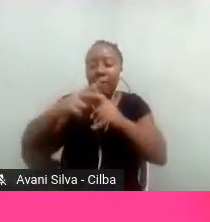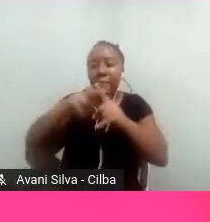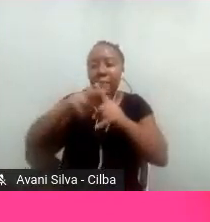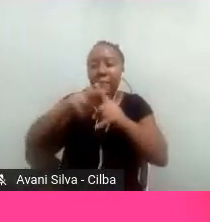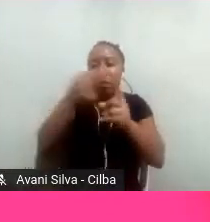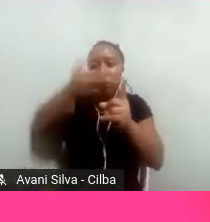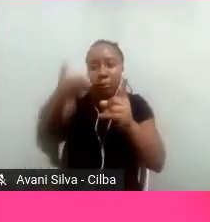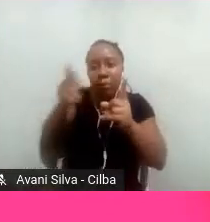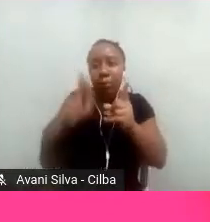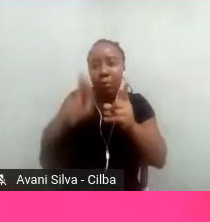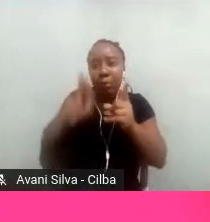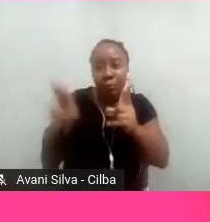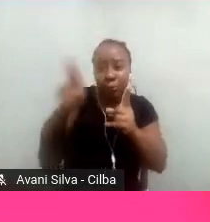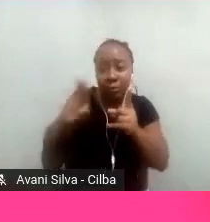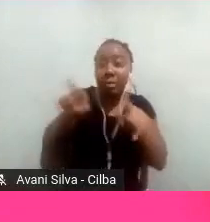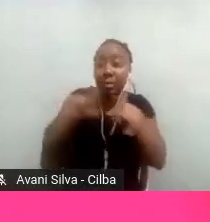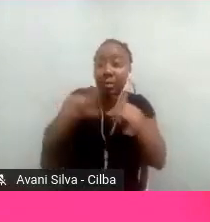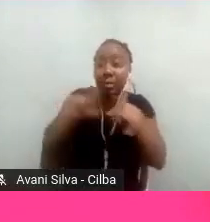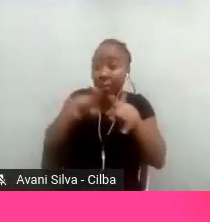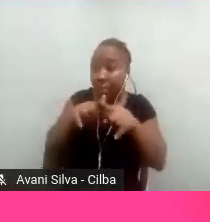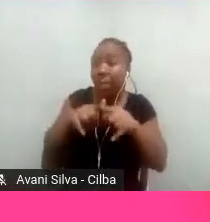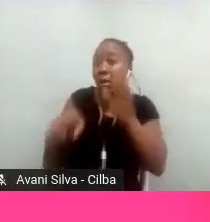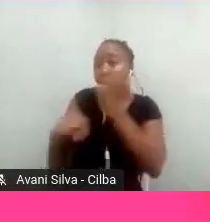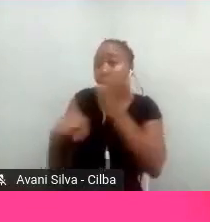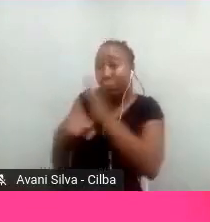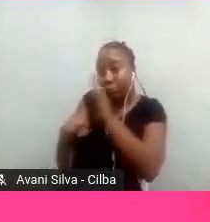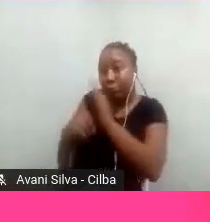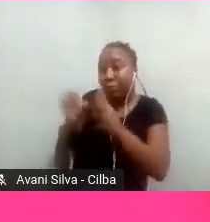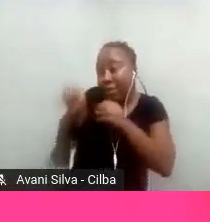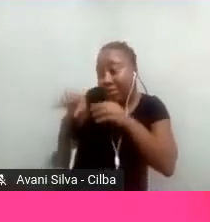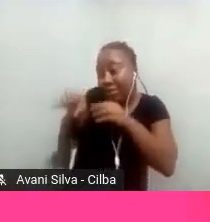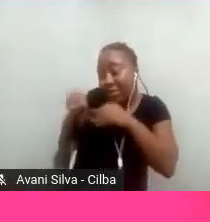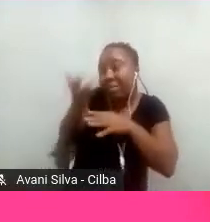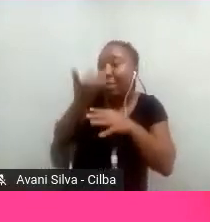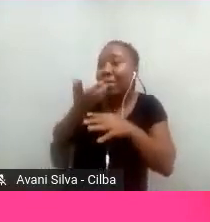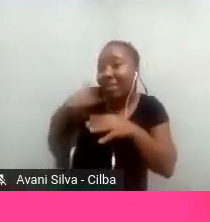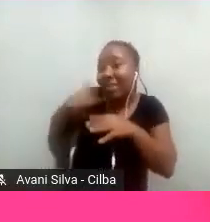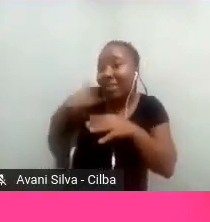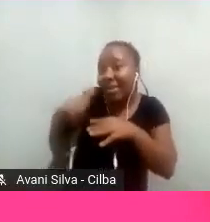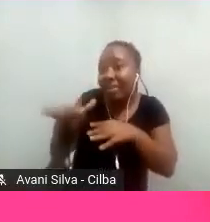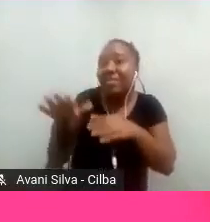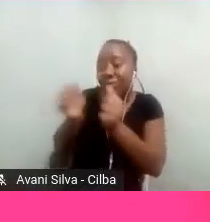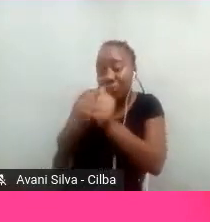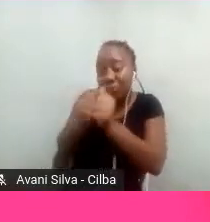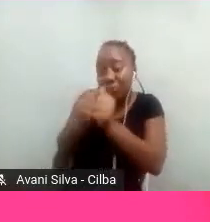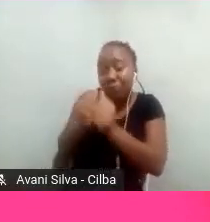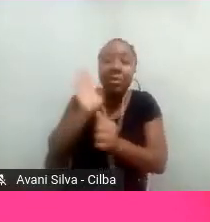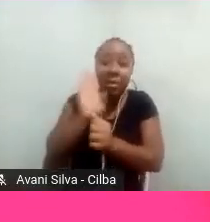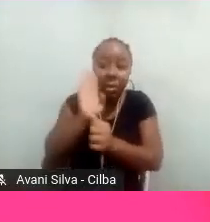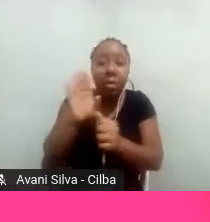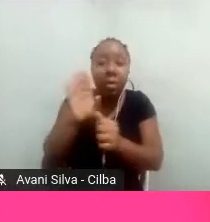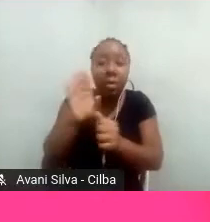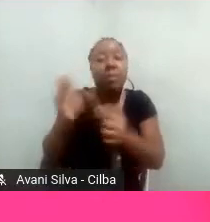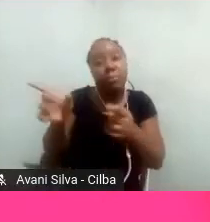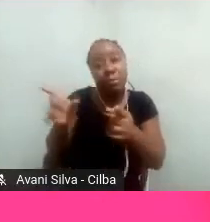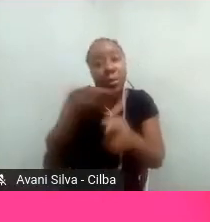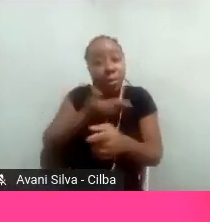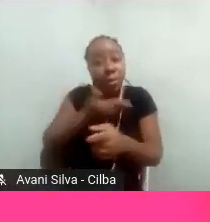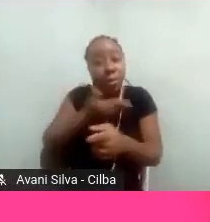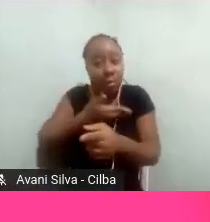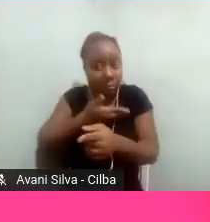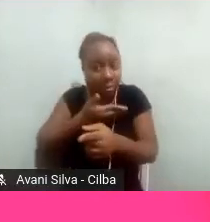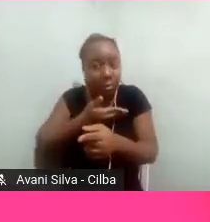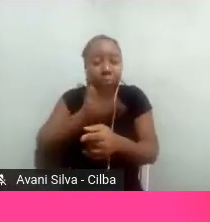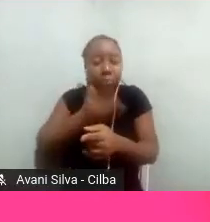trabalhar com crianças é algo bem gostoso de ser feito. Inclusive, um amigo meu fez uns